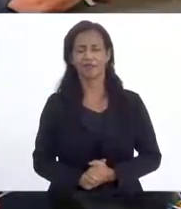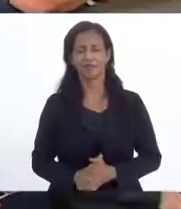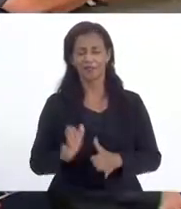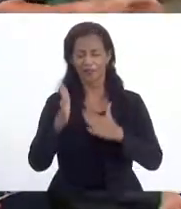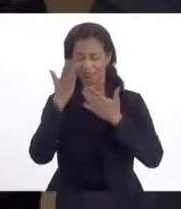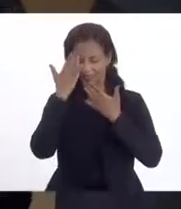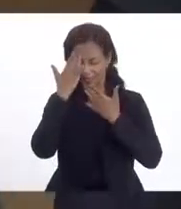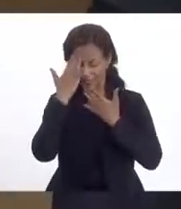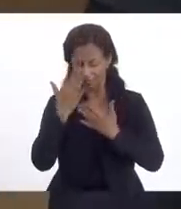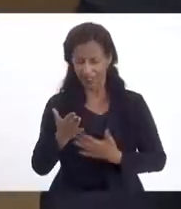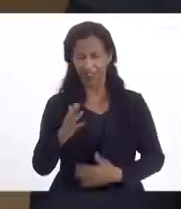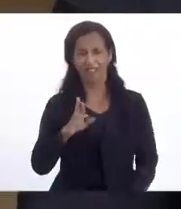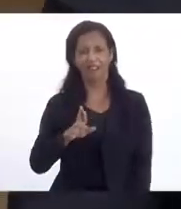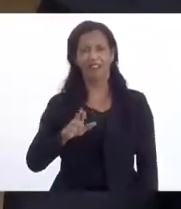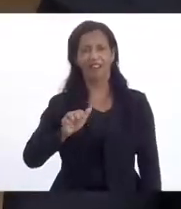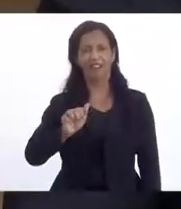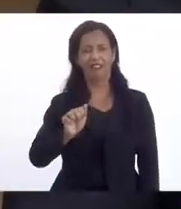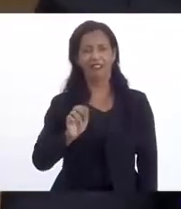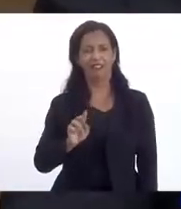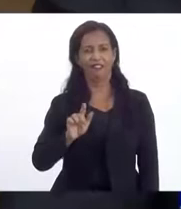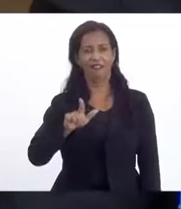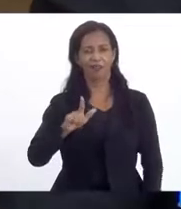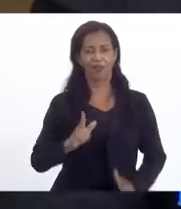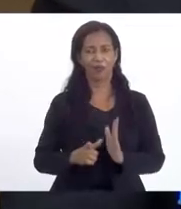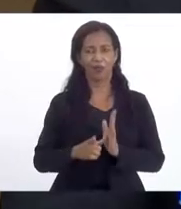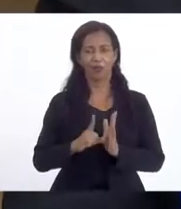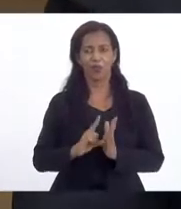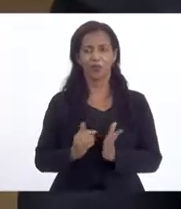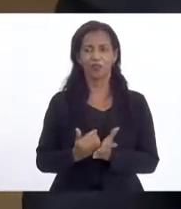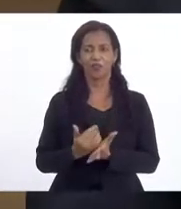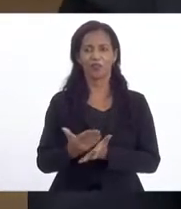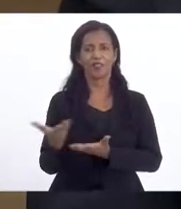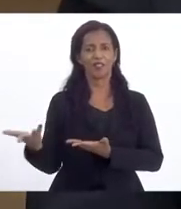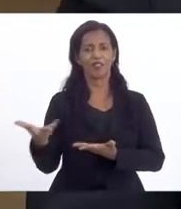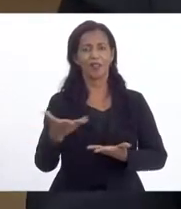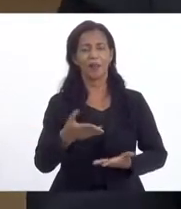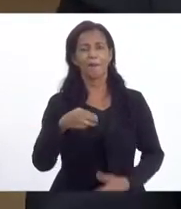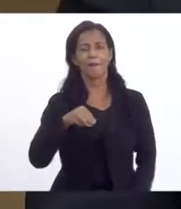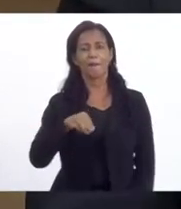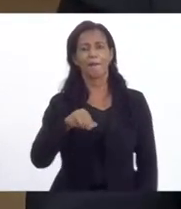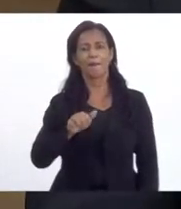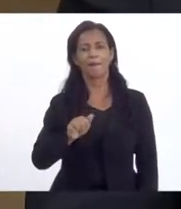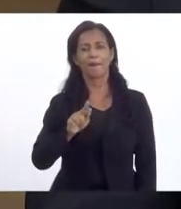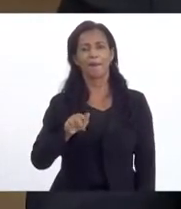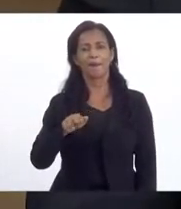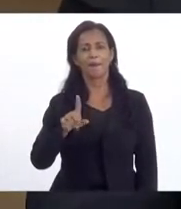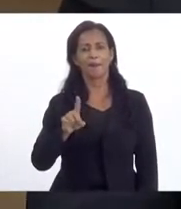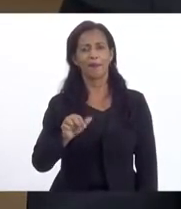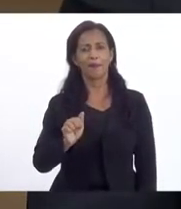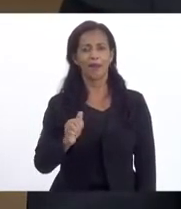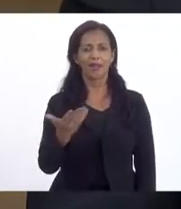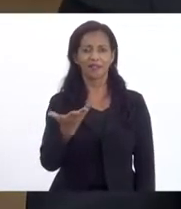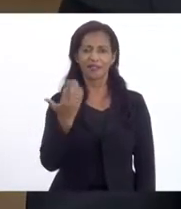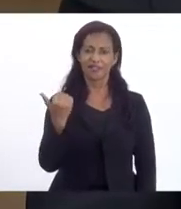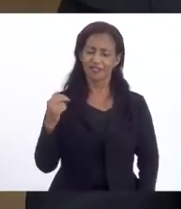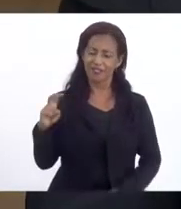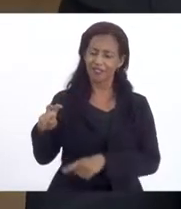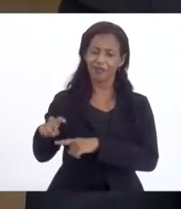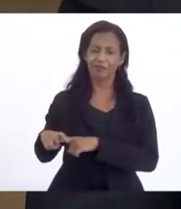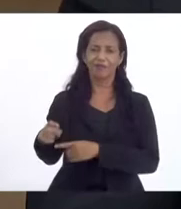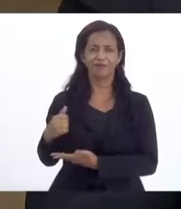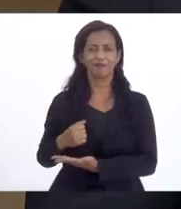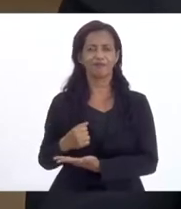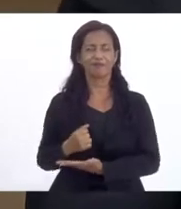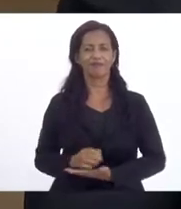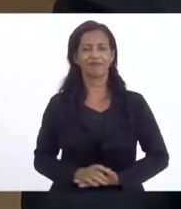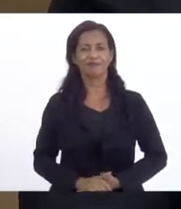Obrigado, Raul. Eu, antes aqui de iniciar, queria convidar a Magda Chambriard para estar conosco aqui à mesa, por favor.